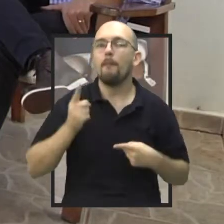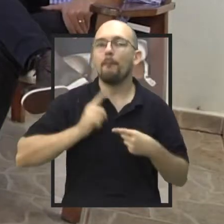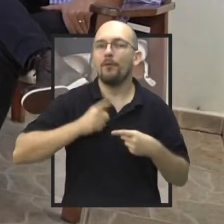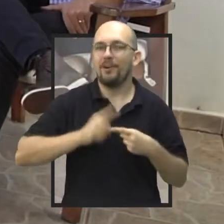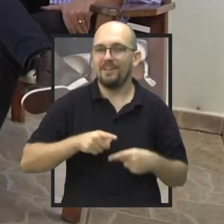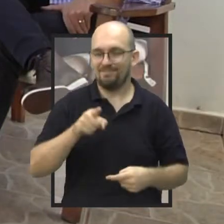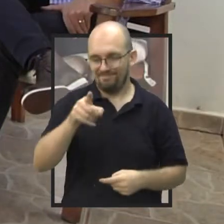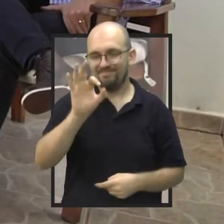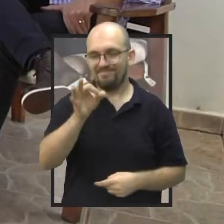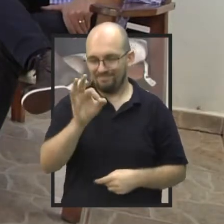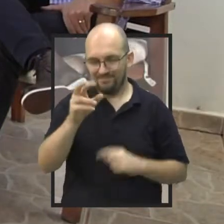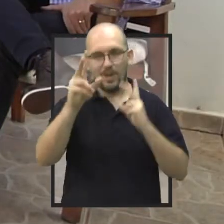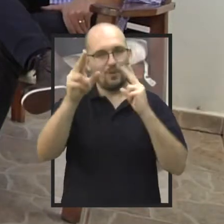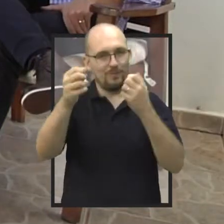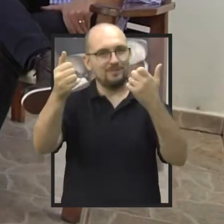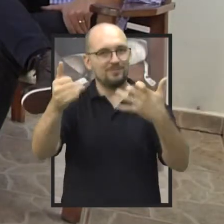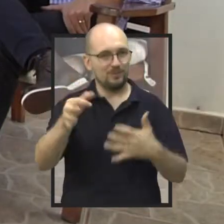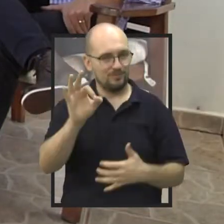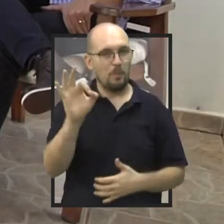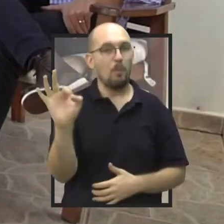você suscitou agora.